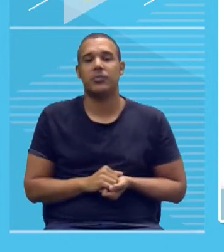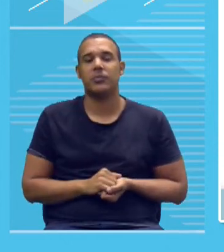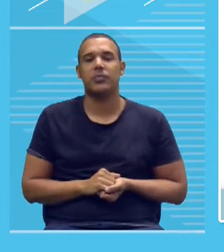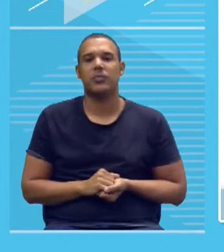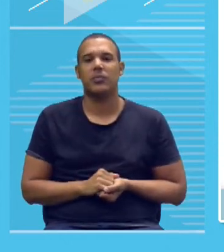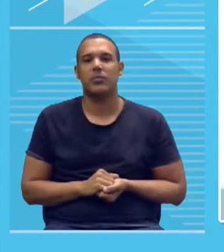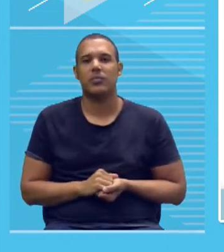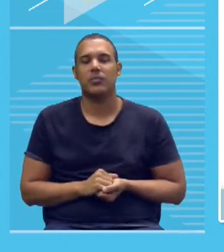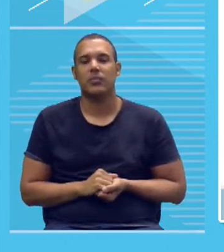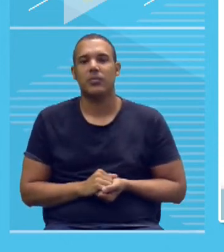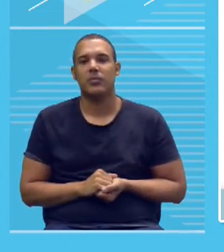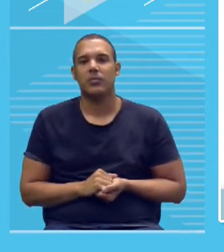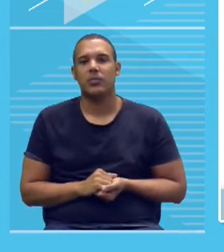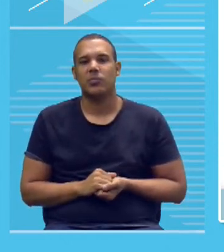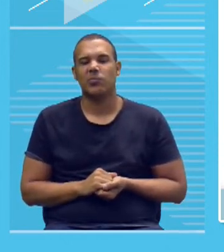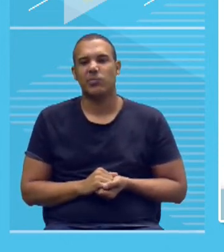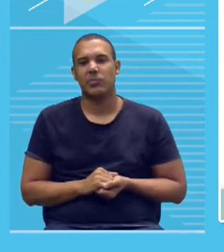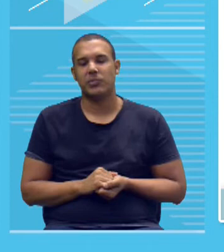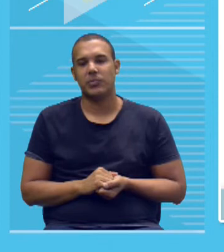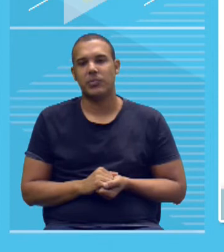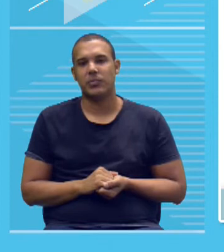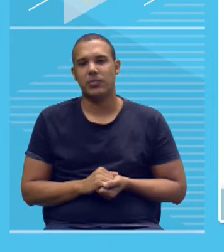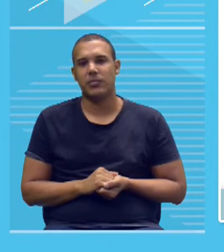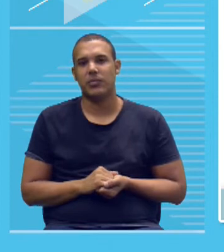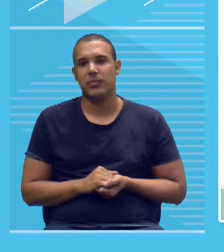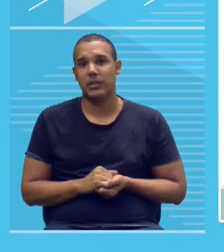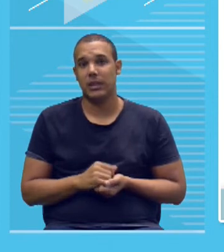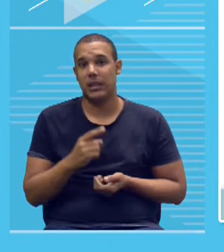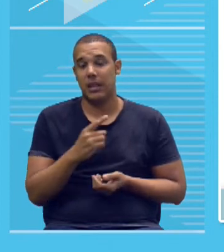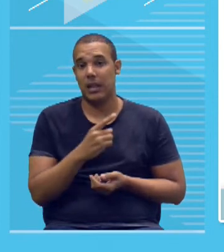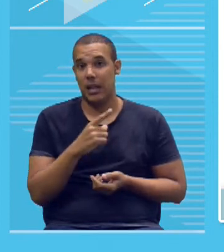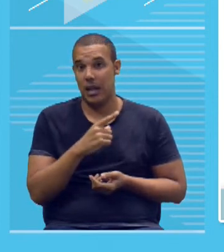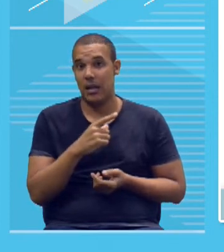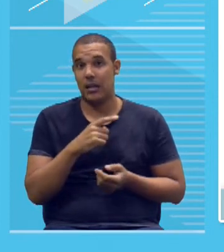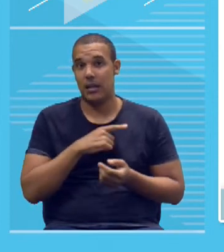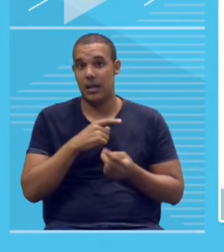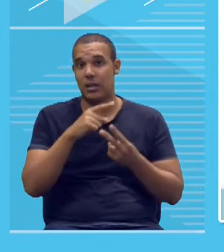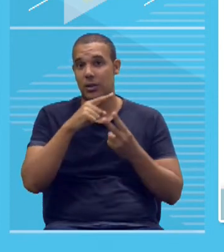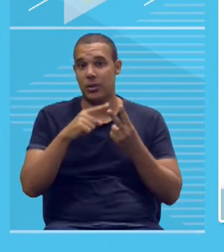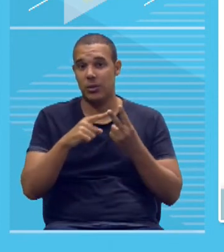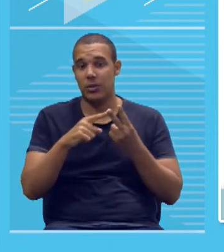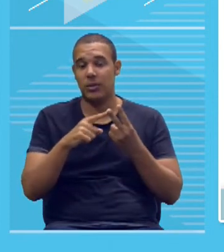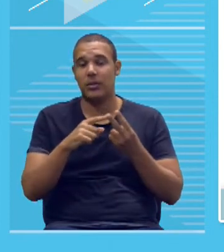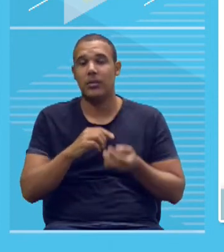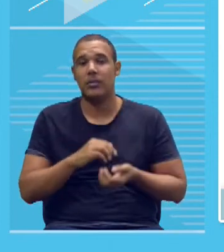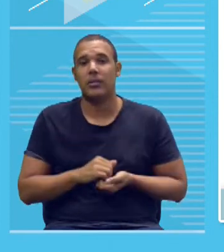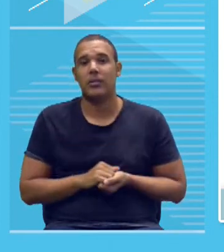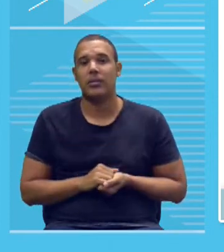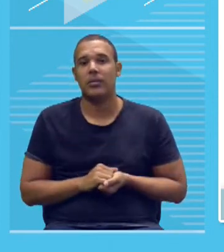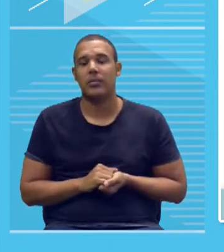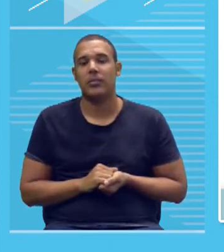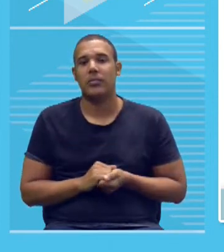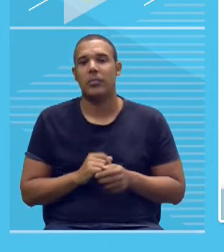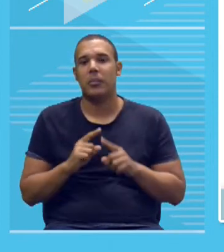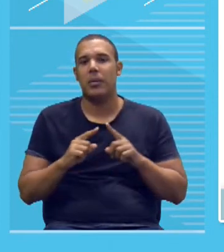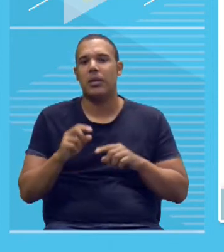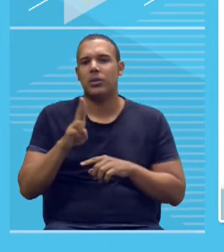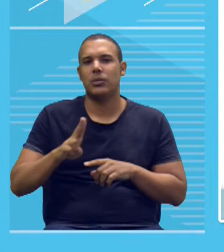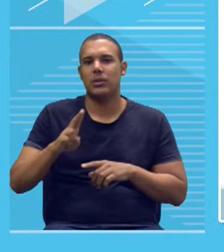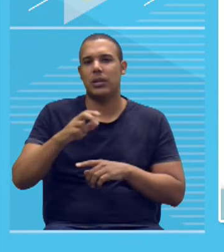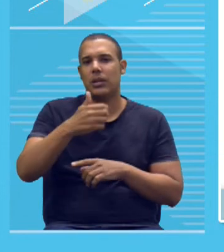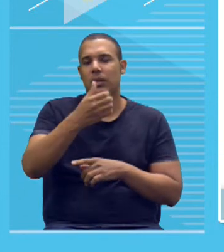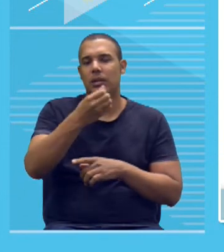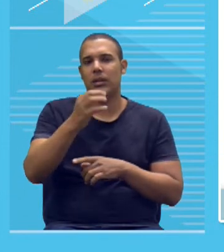e um bimestre nós temos o que naquele período tem 2 bimestre sim mas ali nesse caso se você colocar o 16 por cento